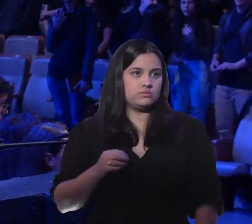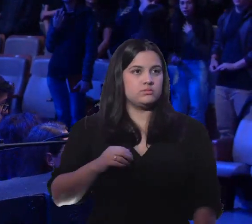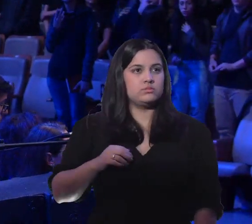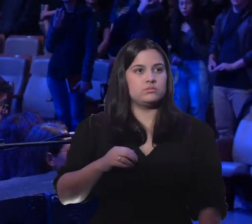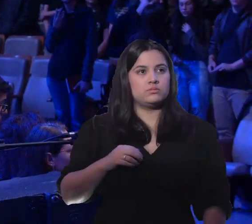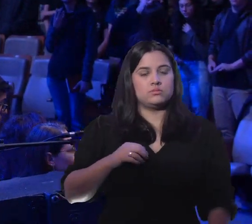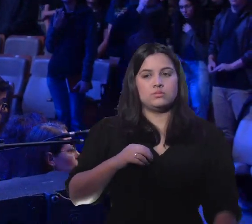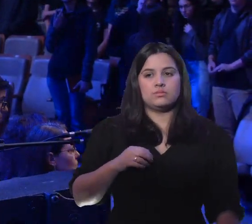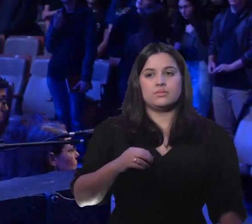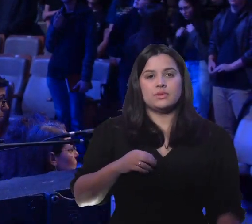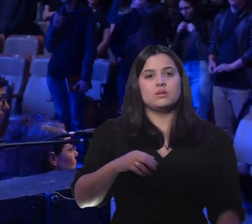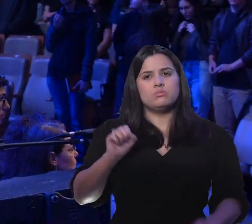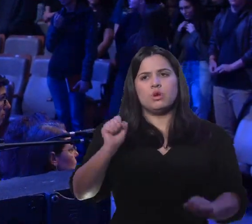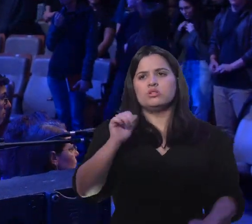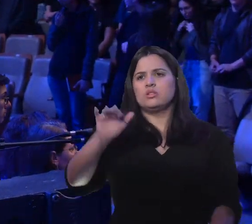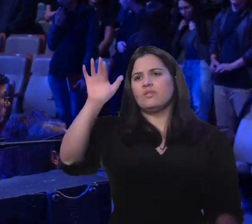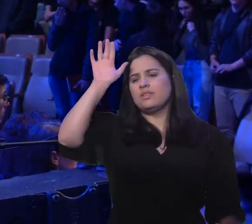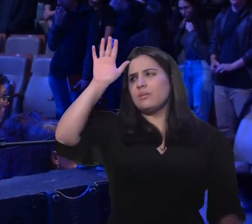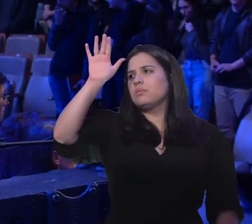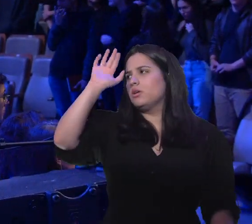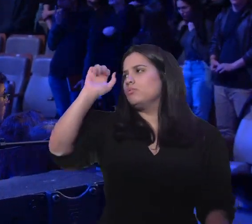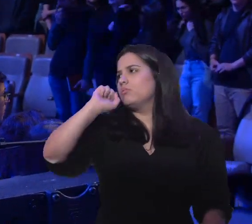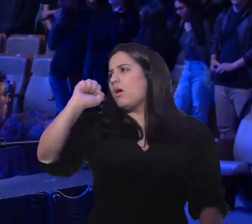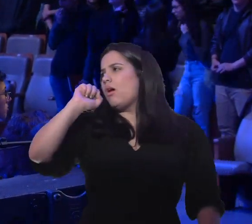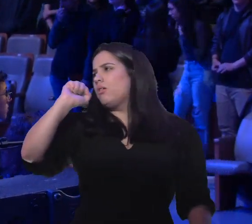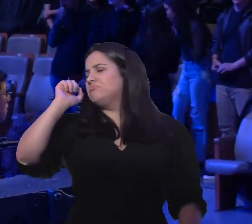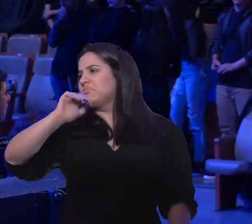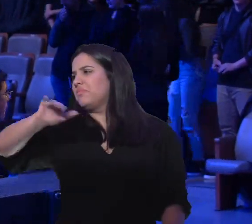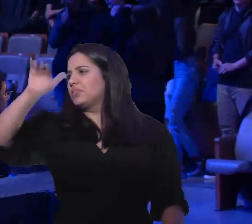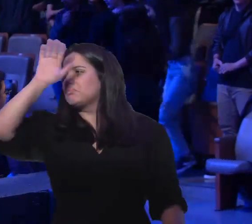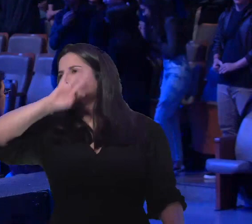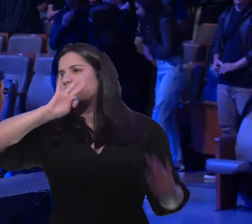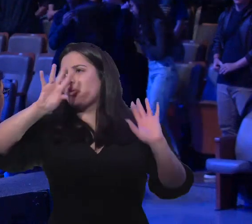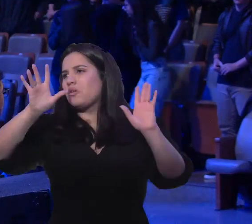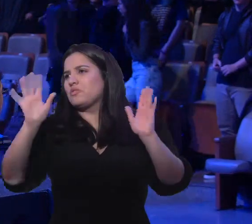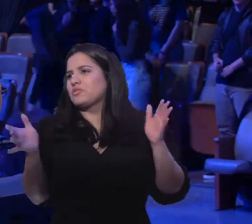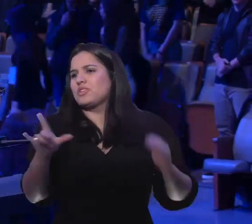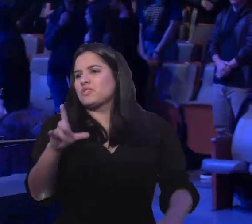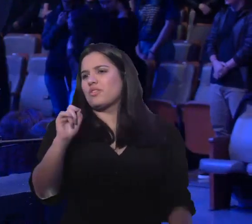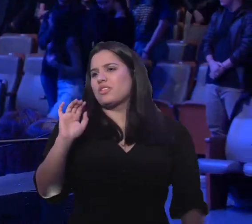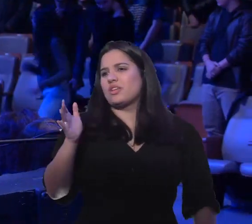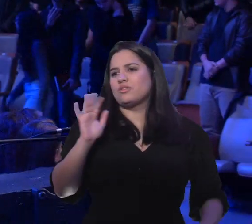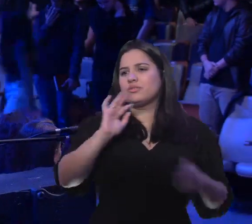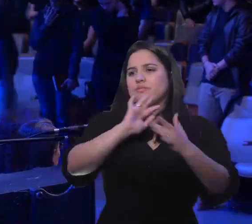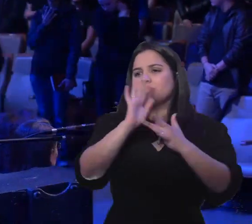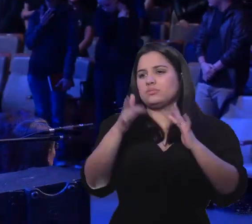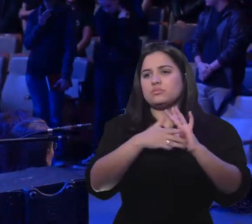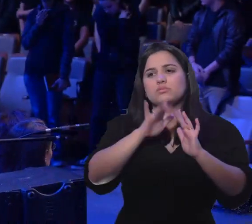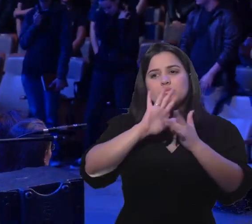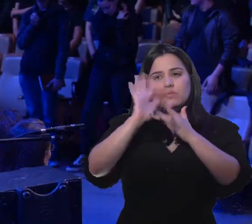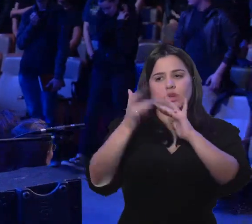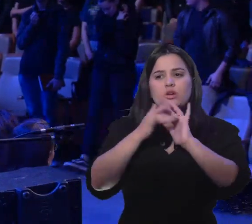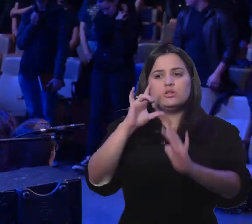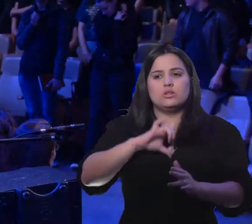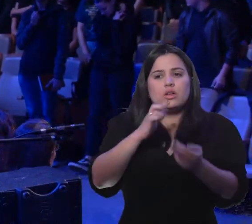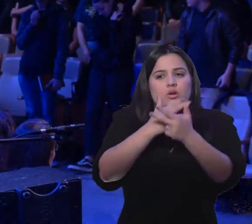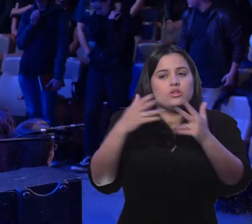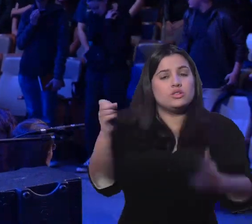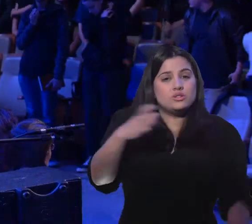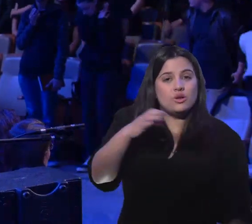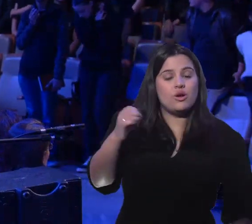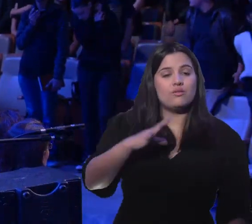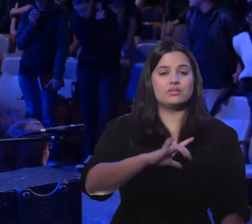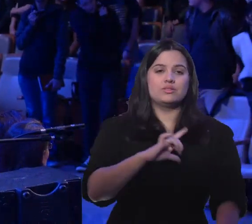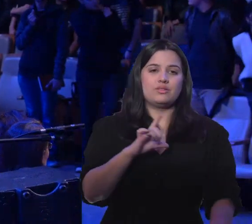abençoe. Levanta a mão, não tenha medo. Todo mundo que está aqui tomou essa decisão. Jesus tem algo novo para você, para fazer na sua